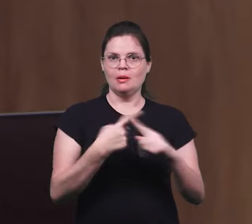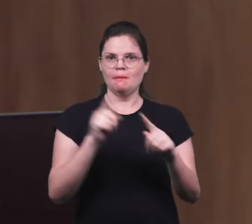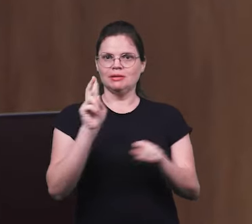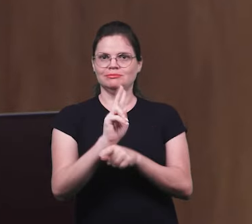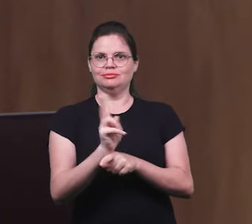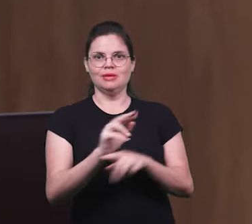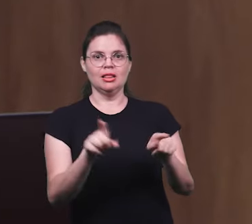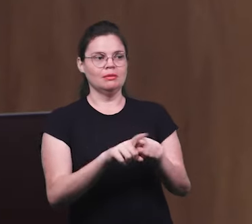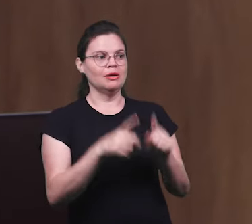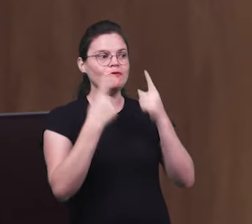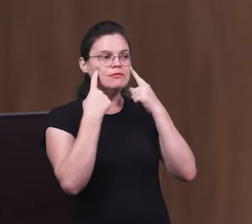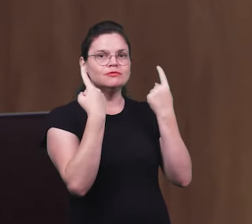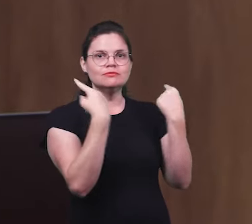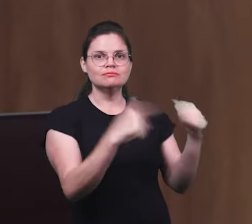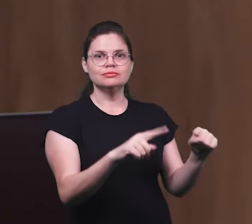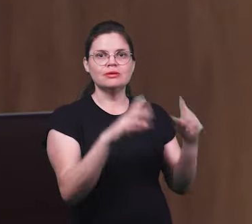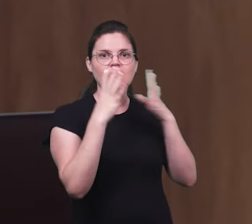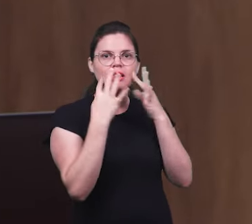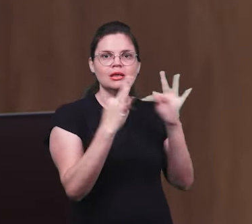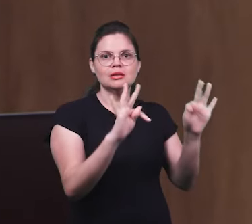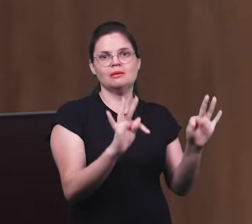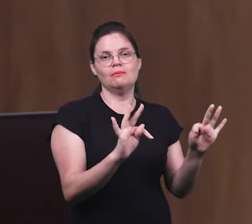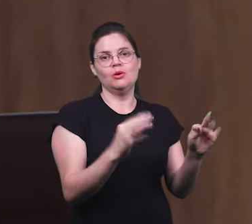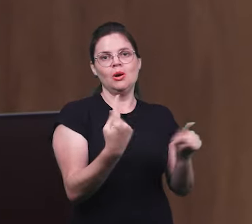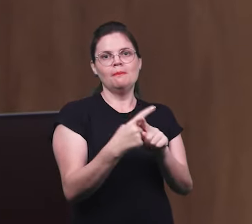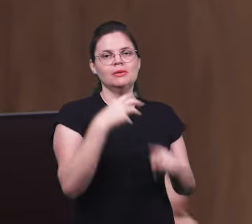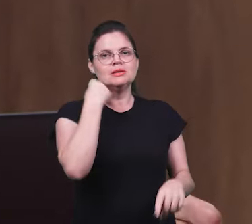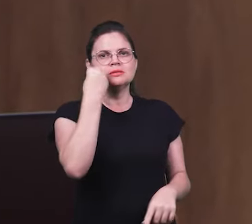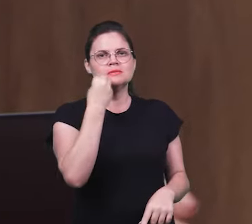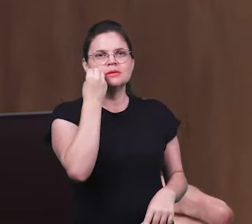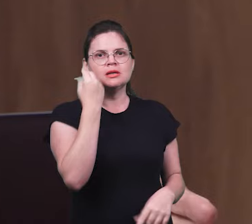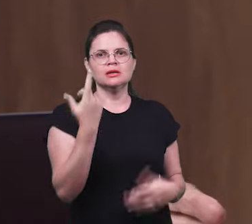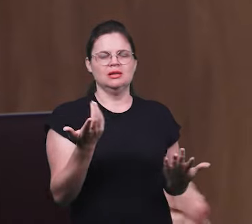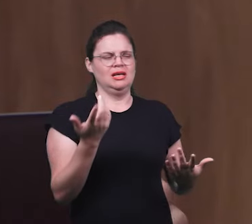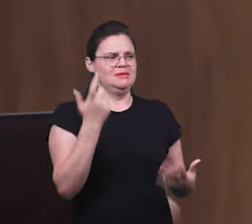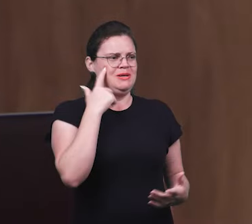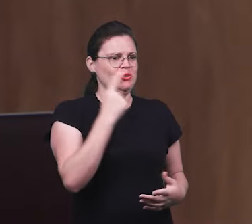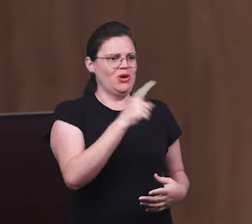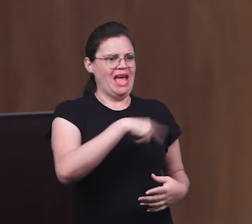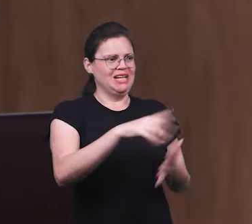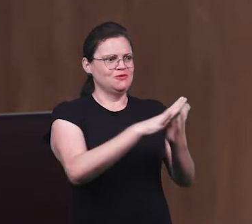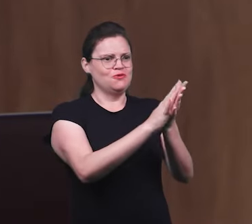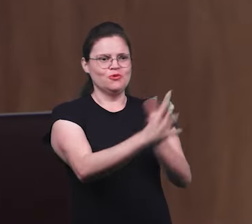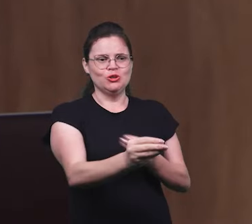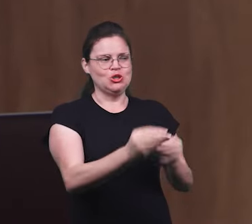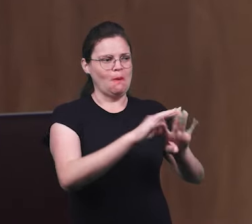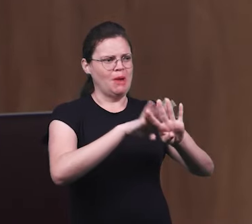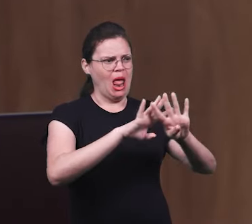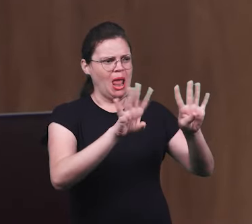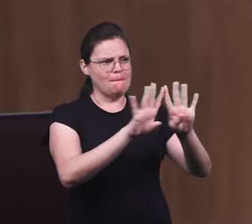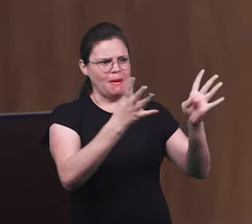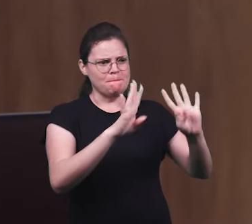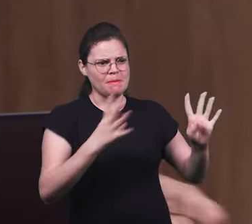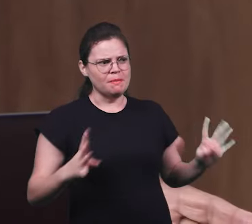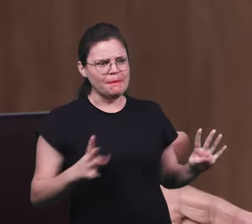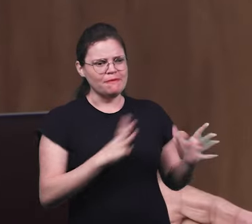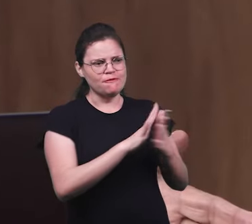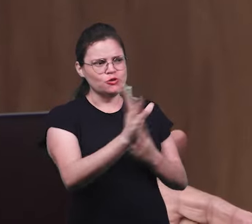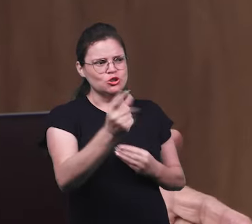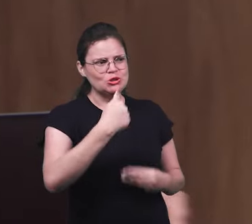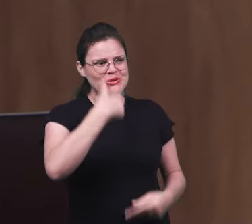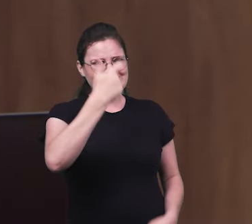para os presos que estavam ali também. O carcereiro teve uma experiência, porque ele viu assim, olha, agora eu vou ser morto, não vai ter mais jeito para mim, porque os presos